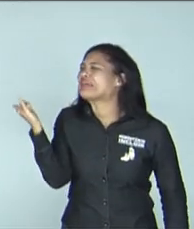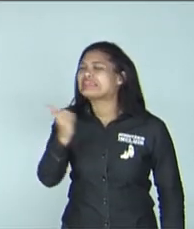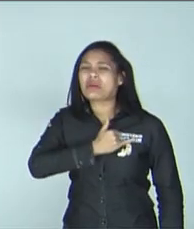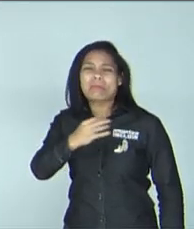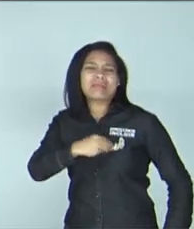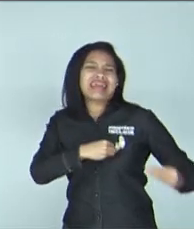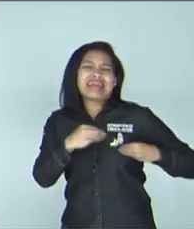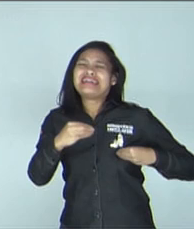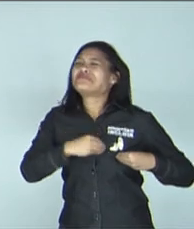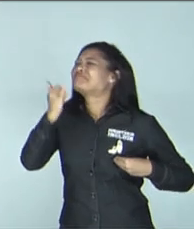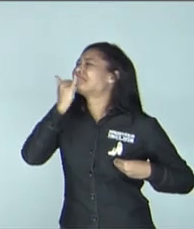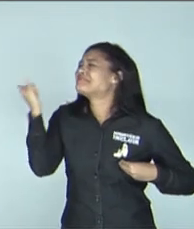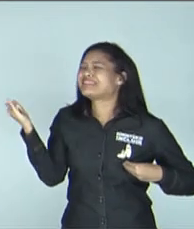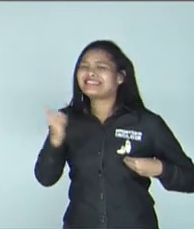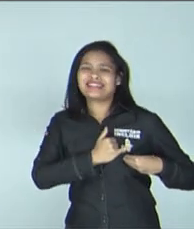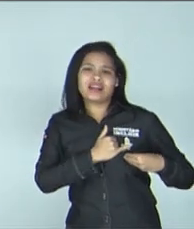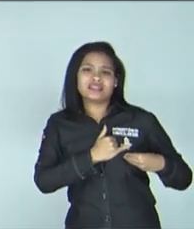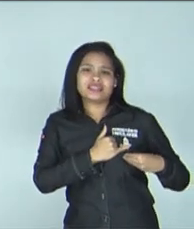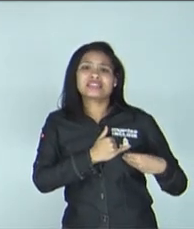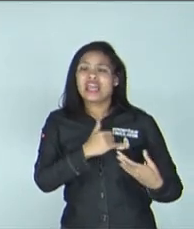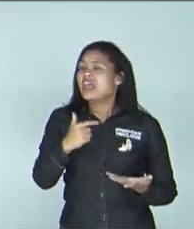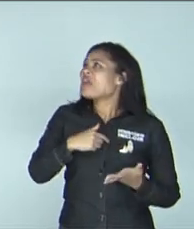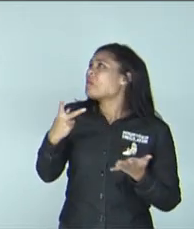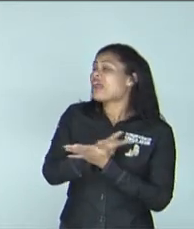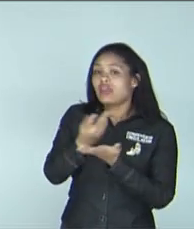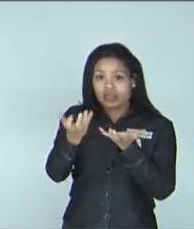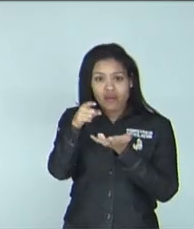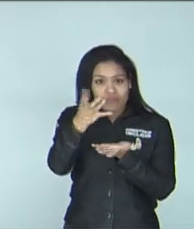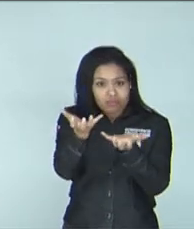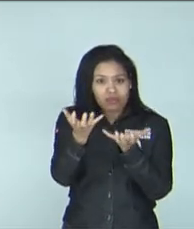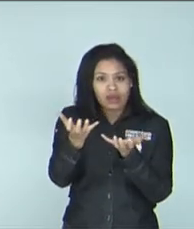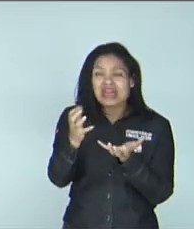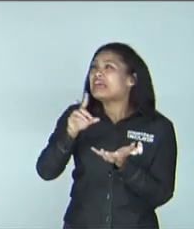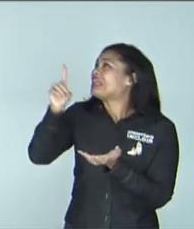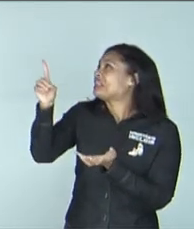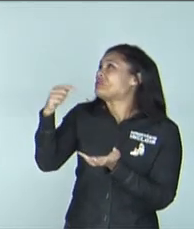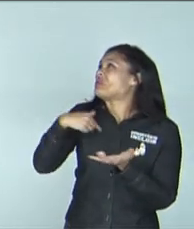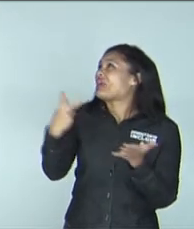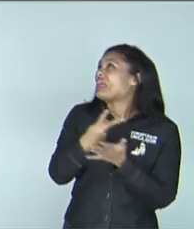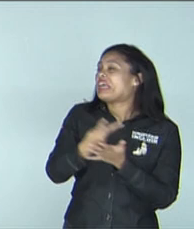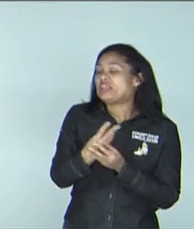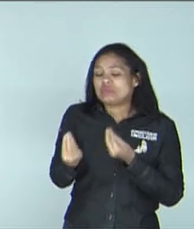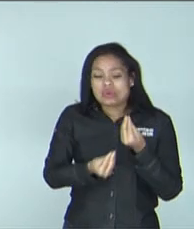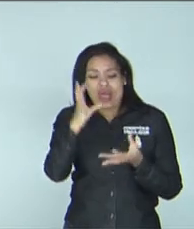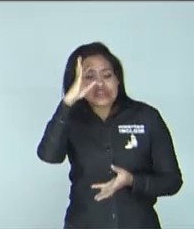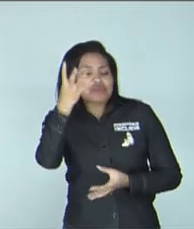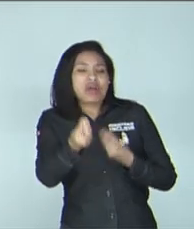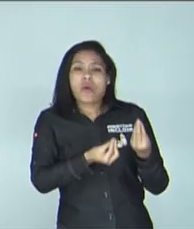e quer dizer para deus olha aonde eu errei eu não sei como vou fazer para consertar mas o senhor sabe